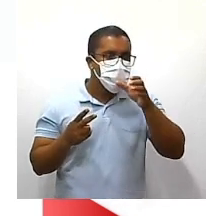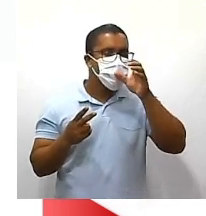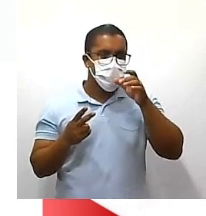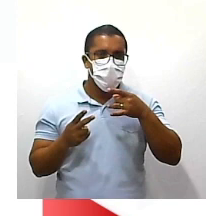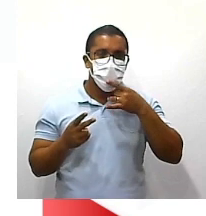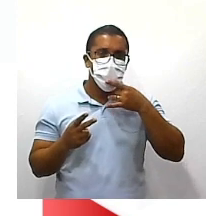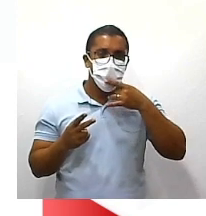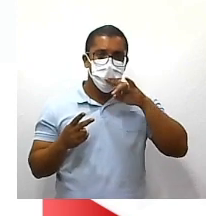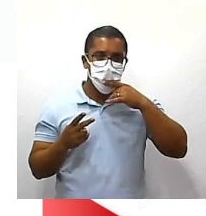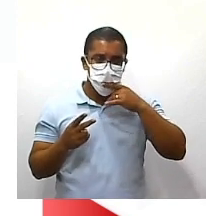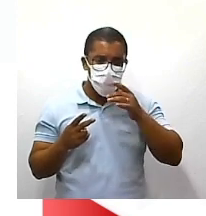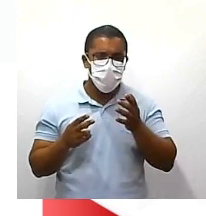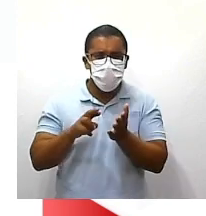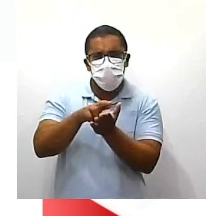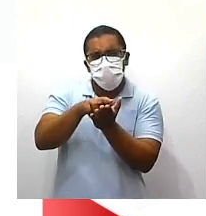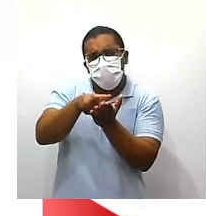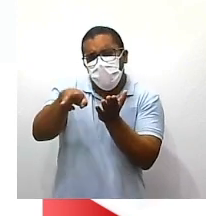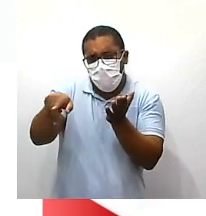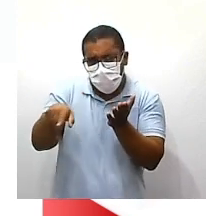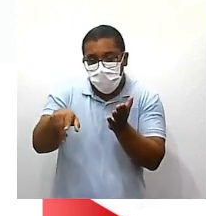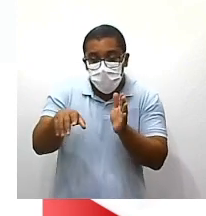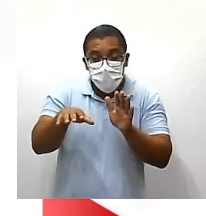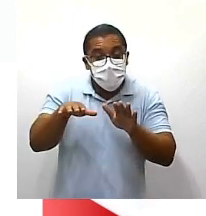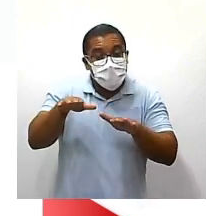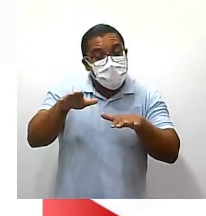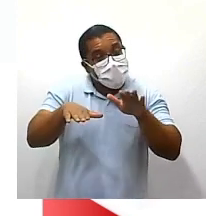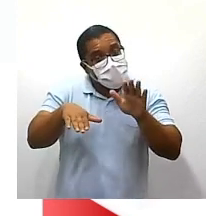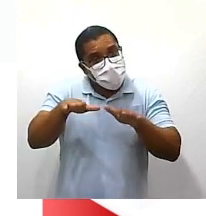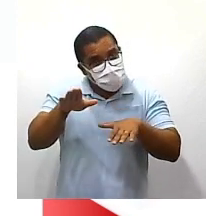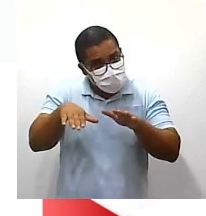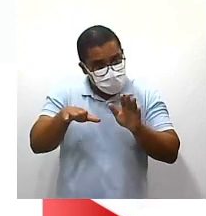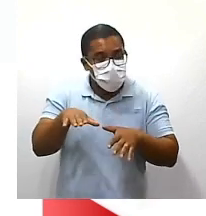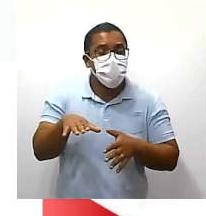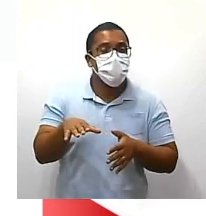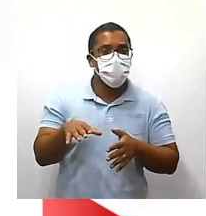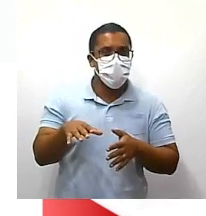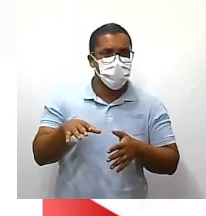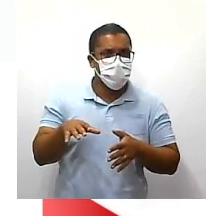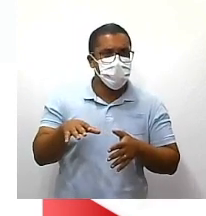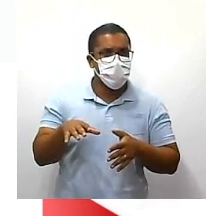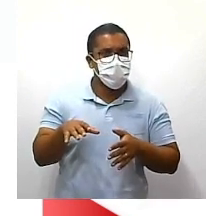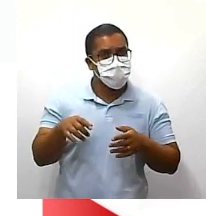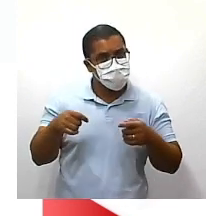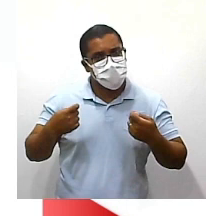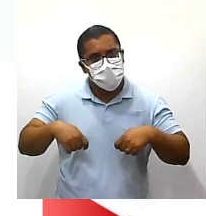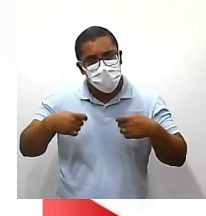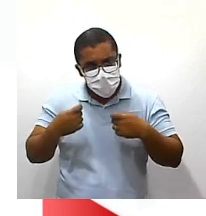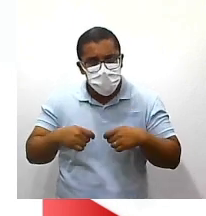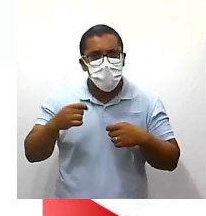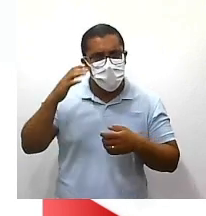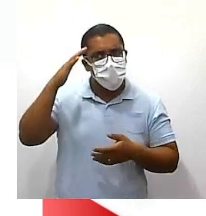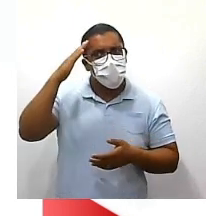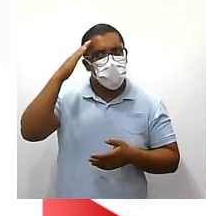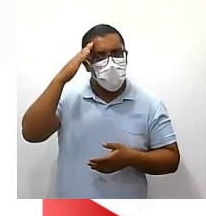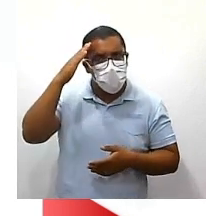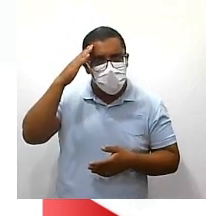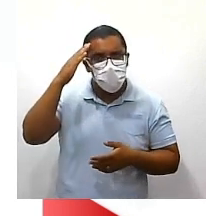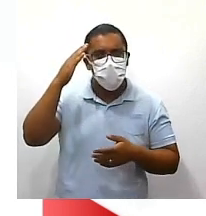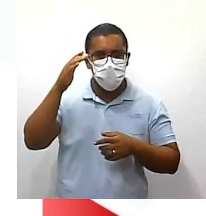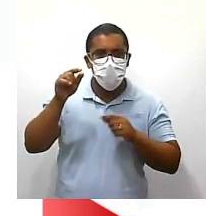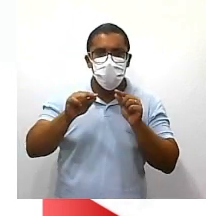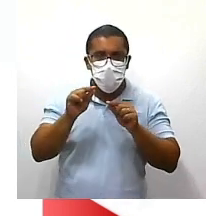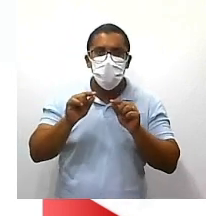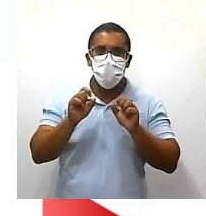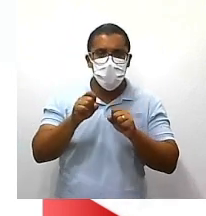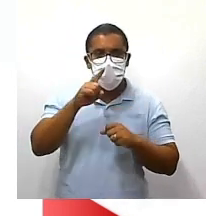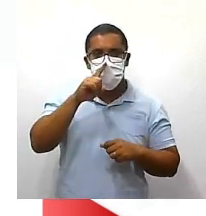drogas. E dependendo de qual seja o motivo, é preciso ter consciência sobre as consequências